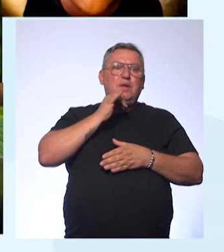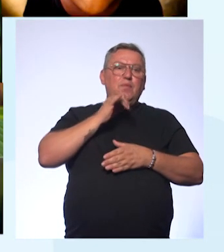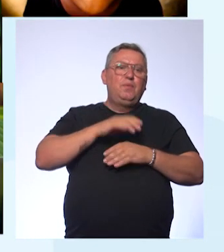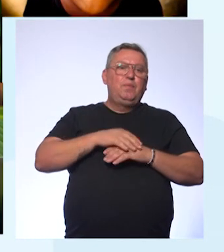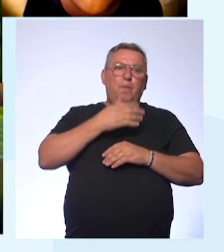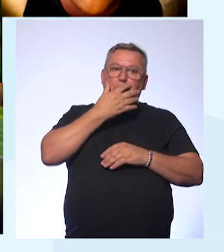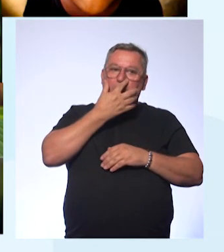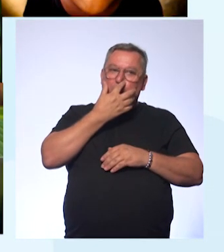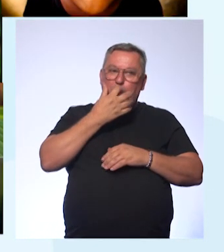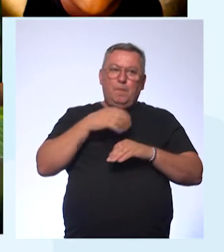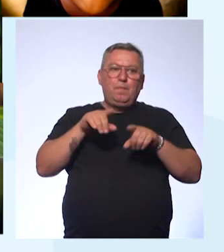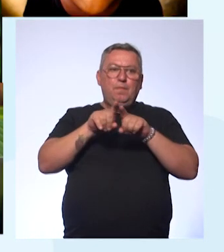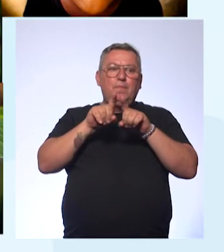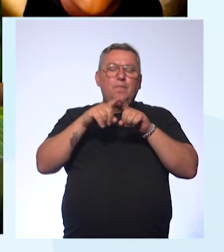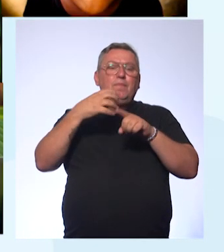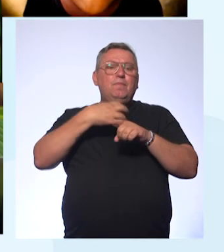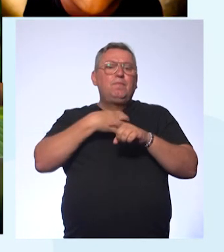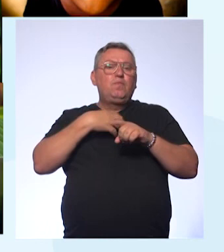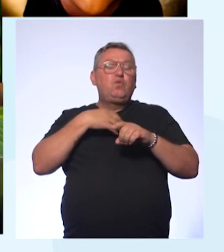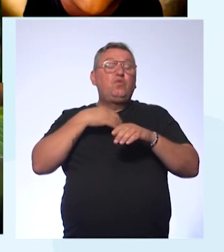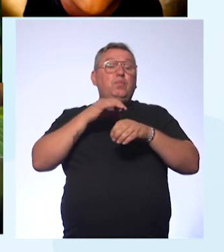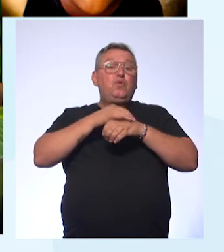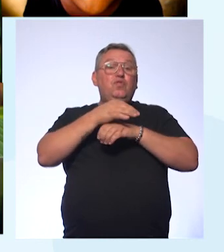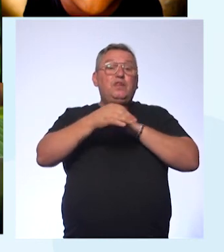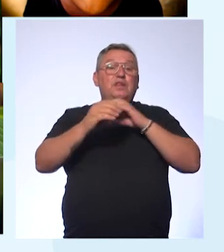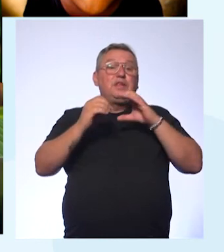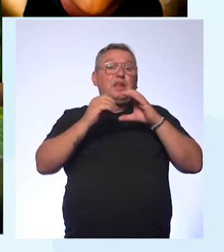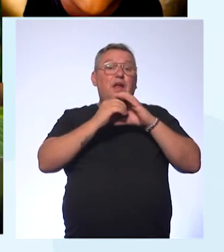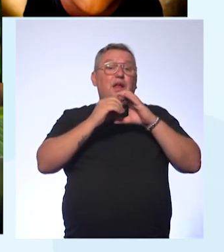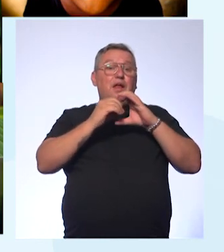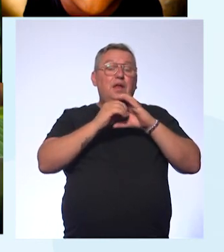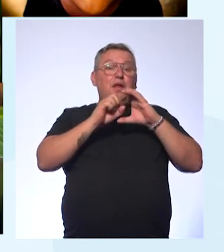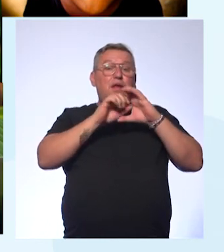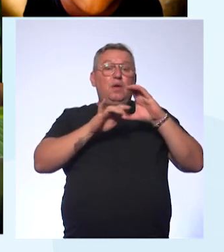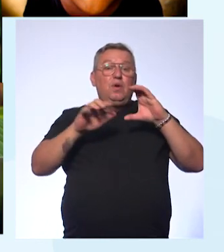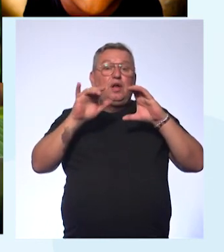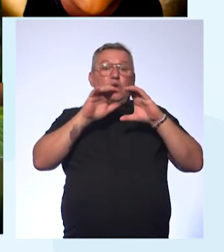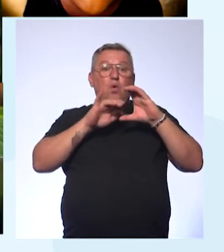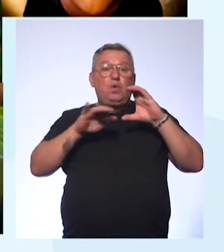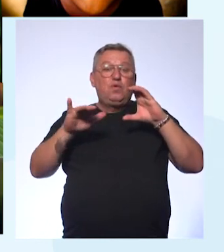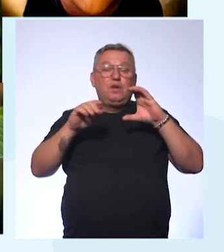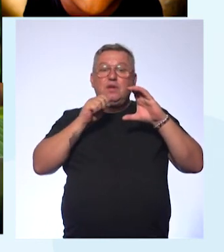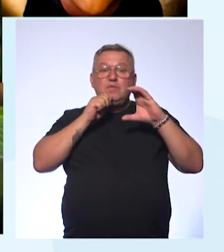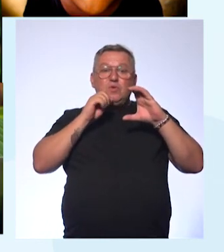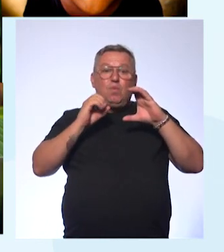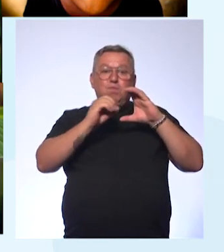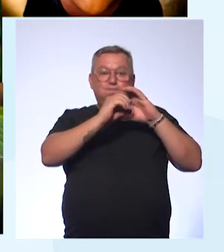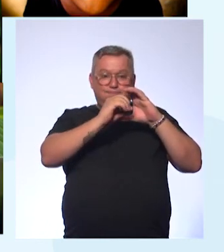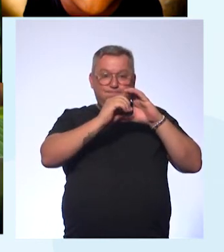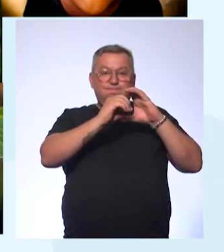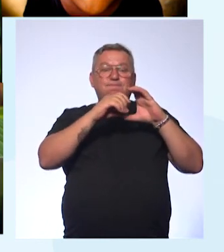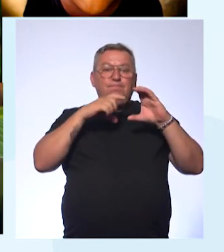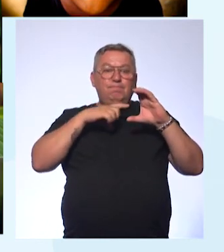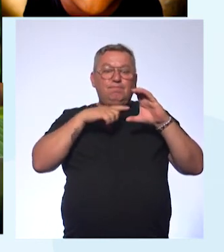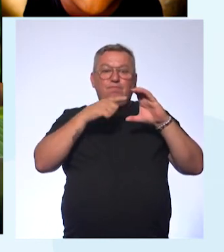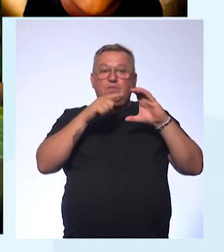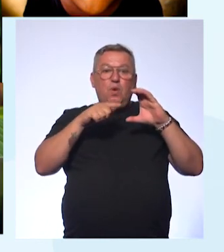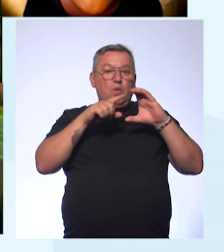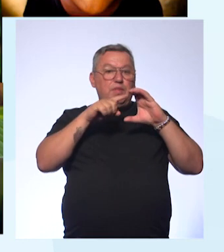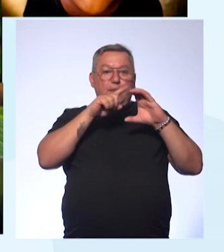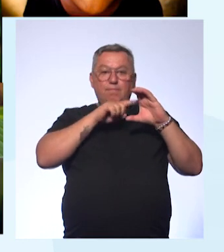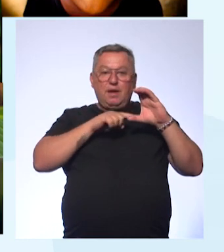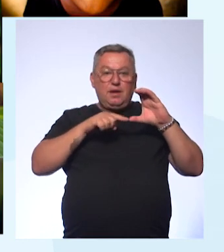vocês. E o tipo celular, realmente célula eucariótica, aquela com núcleo definido, não tem parede